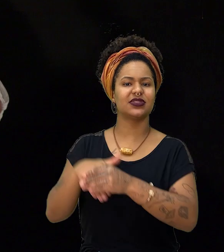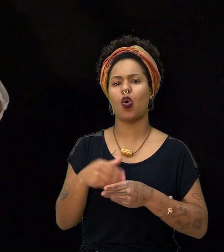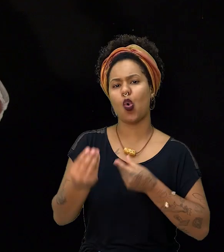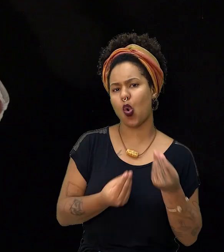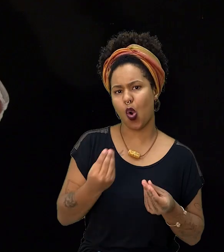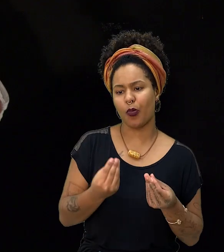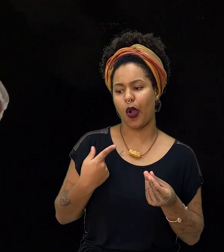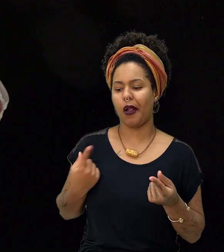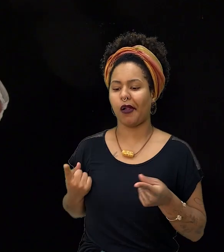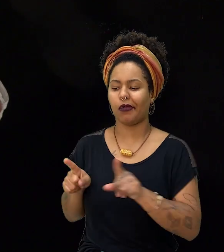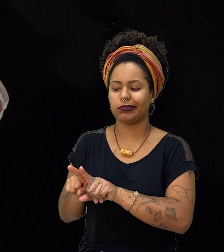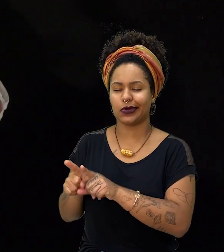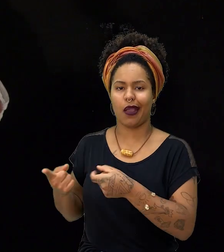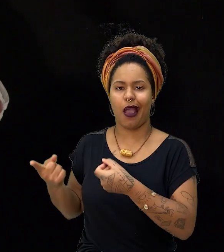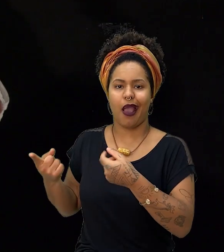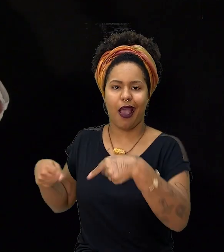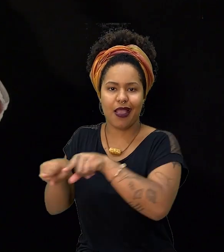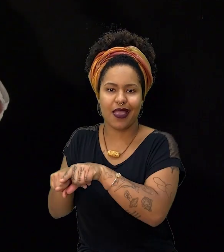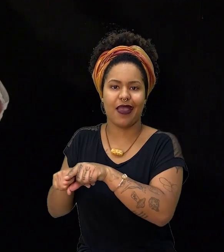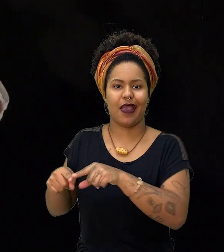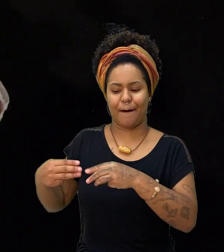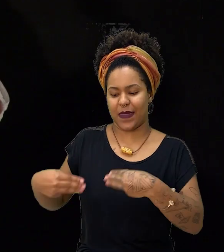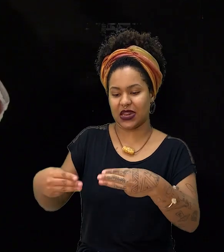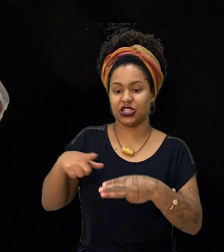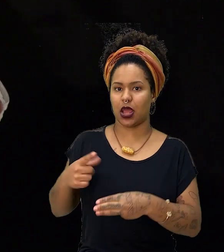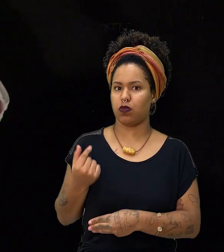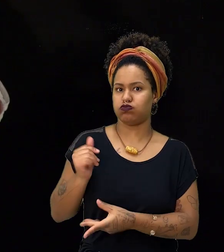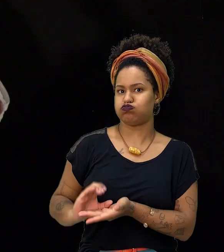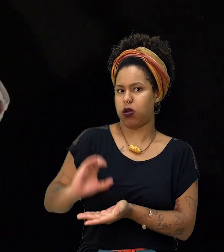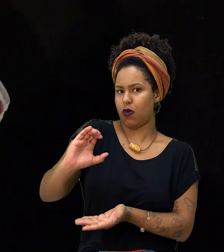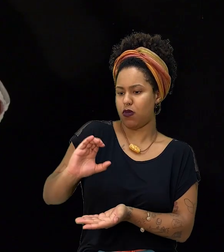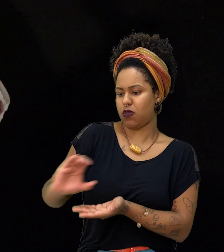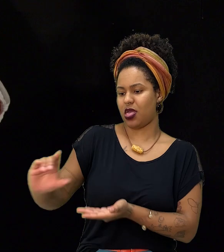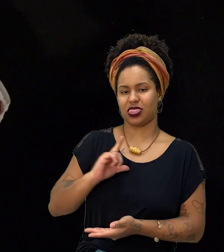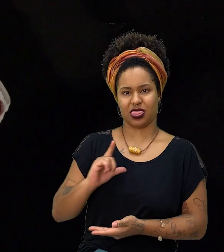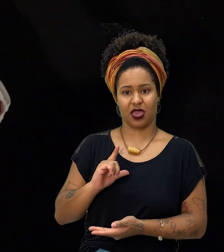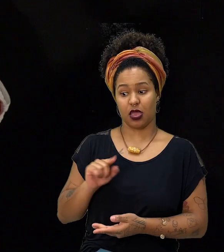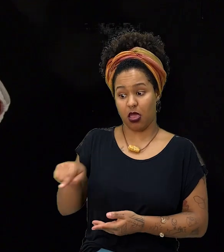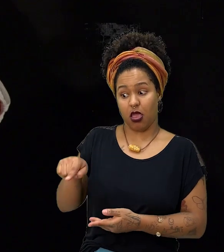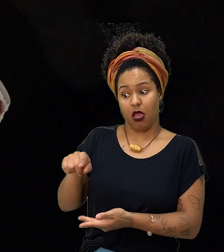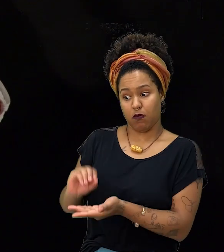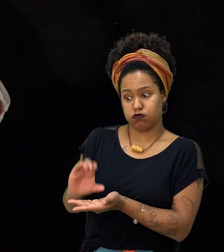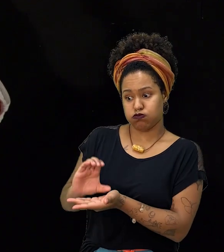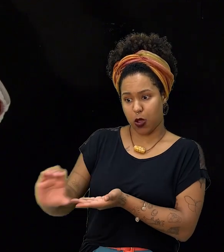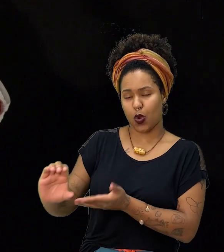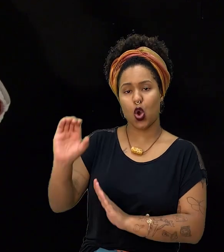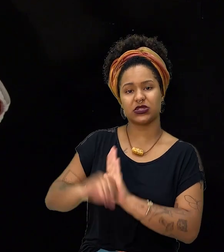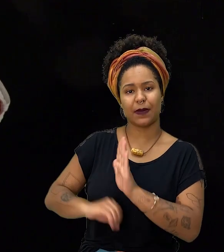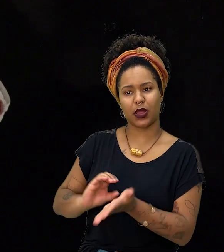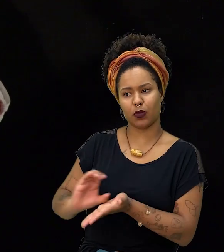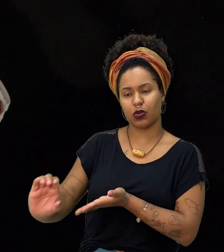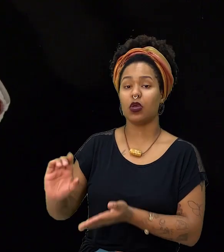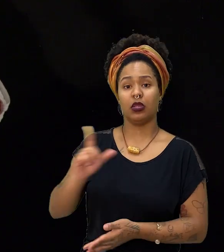trabalhando com aqueles ministérios que têm orçamentos maiores e que esses orçamentos possam ser aplicados em políticas,